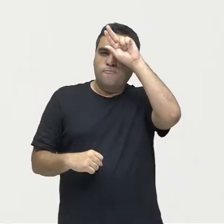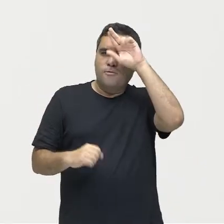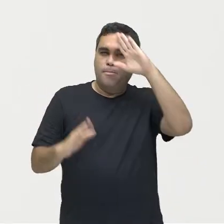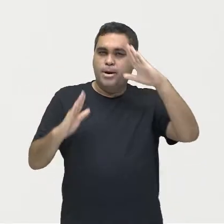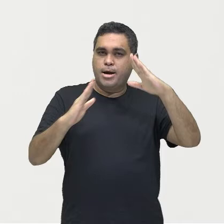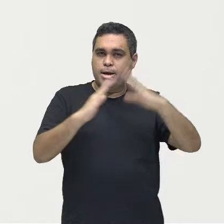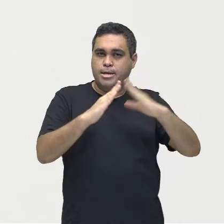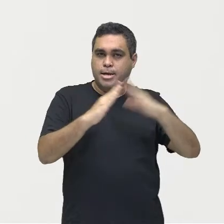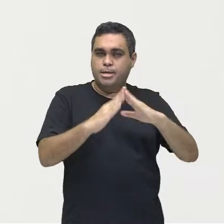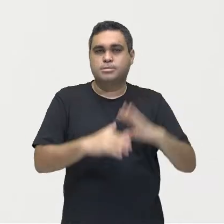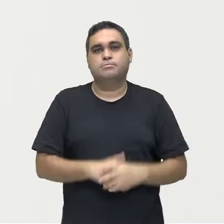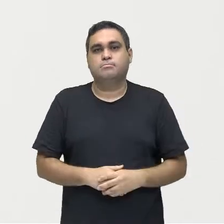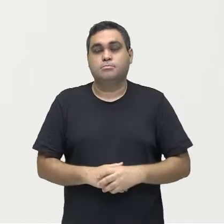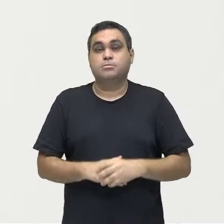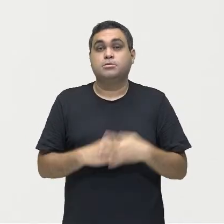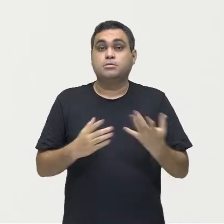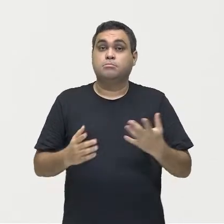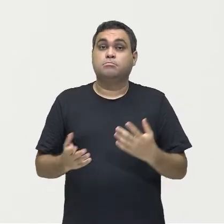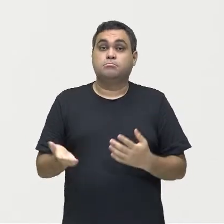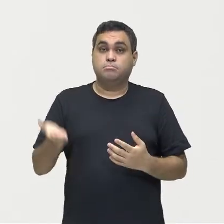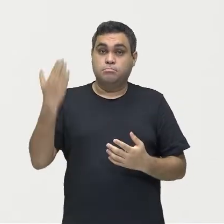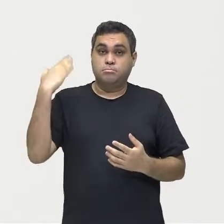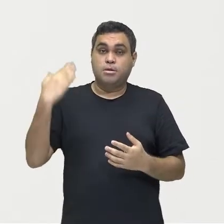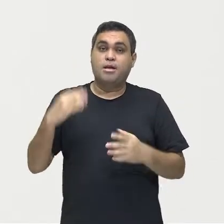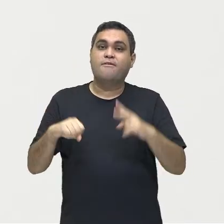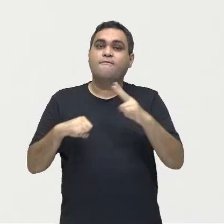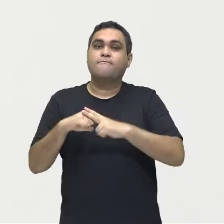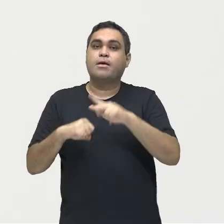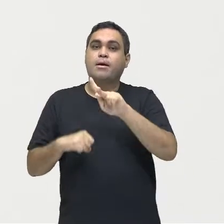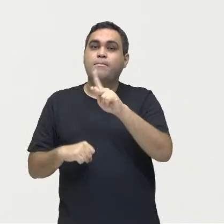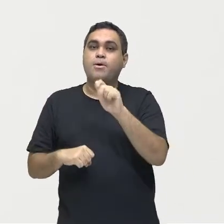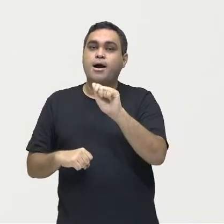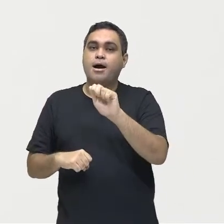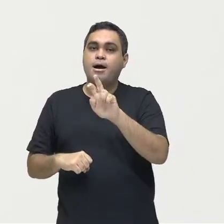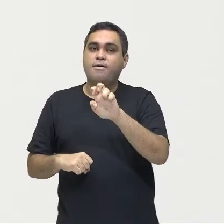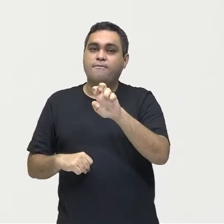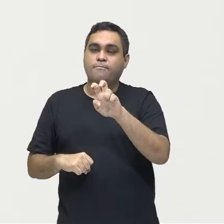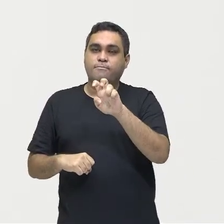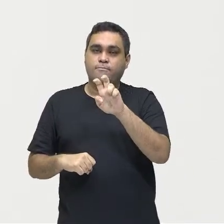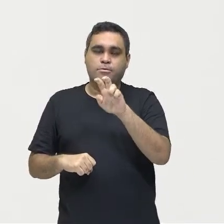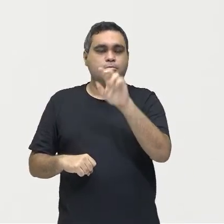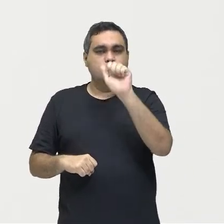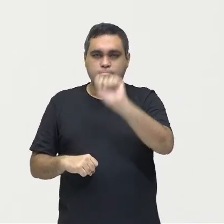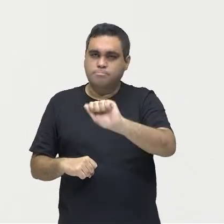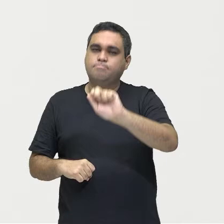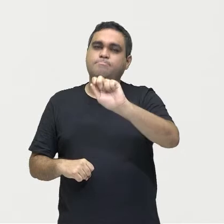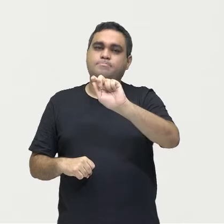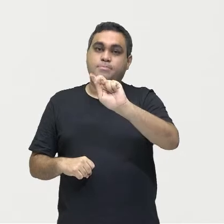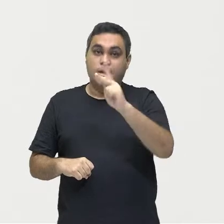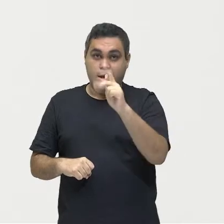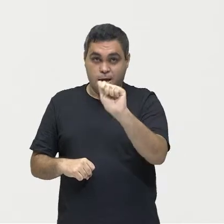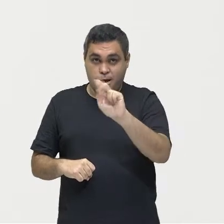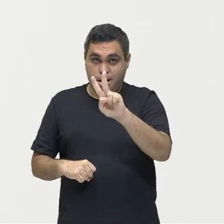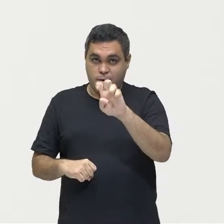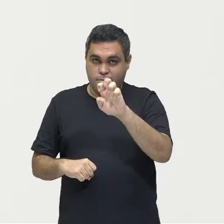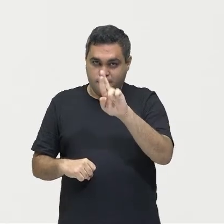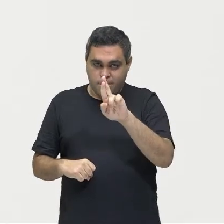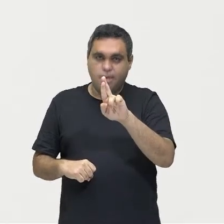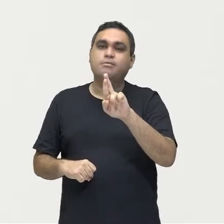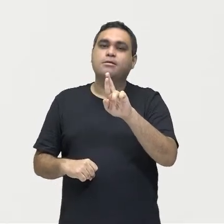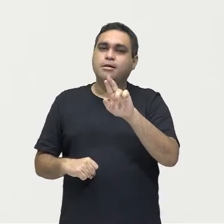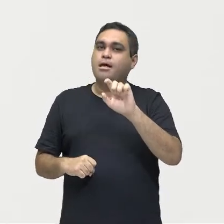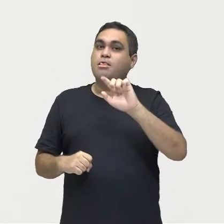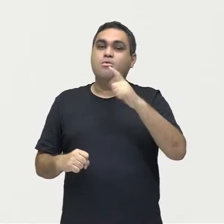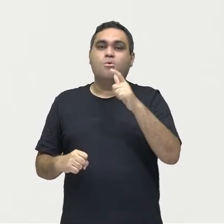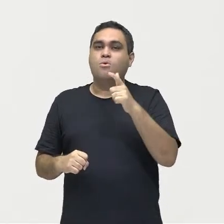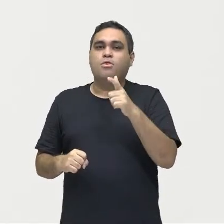um verbo impessoal aqui, por quê? Porque não possui o sujeito, não temos o sujeito da oração. Havia o